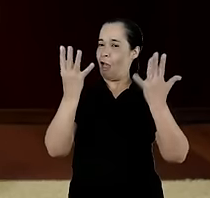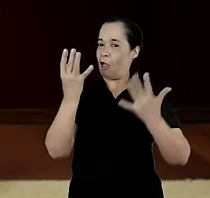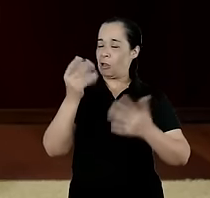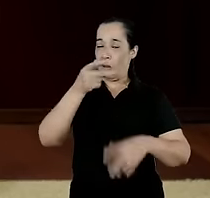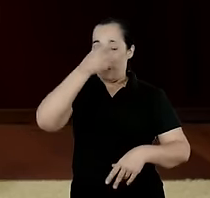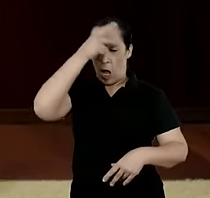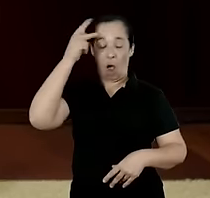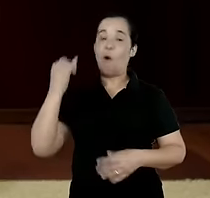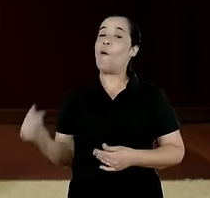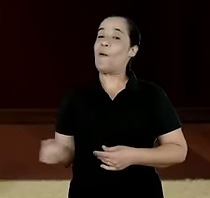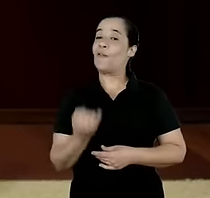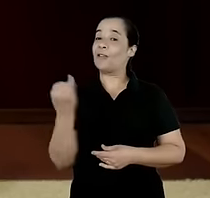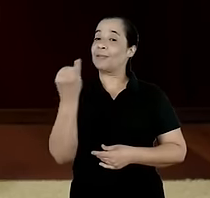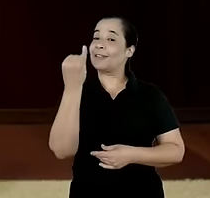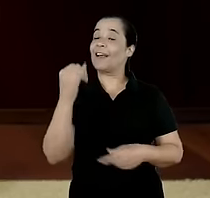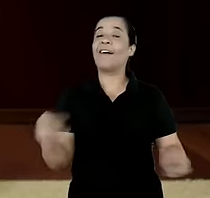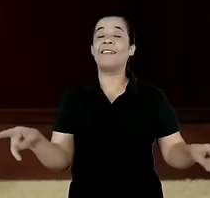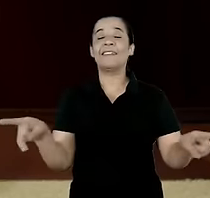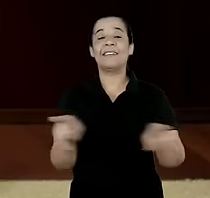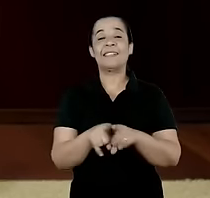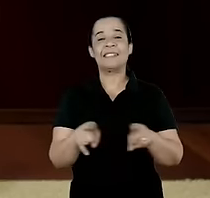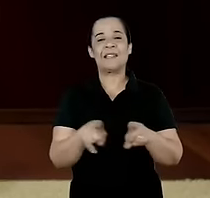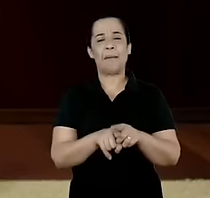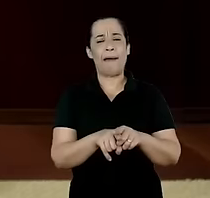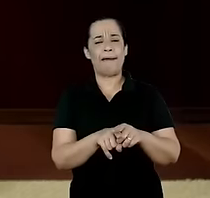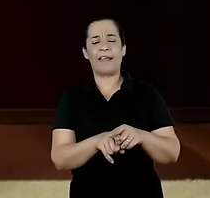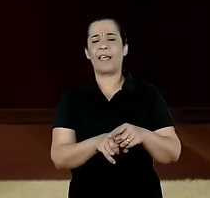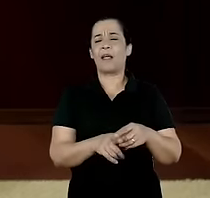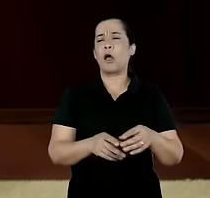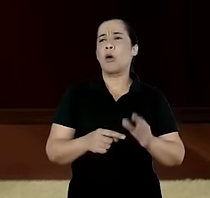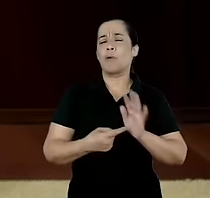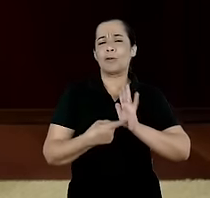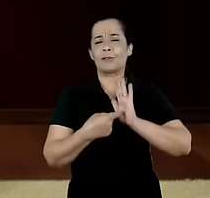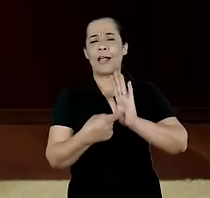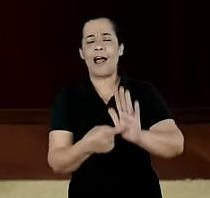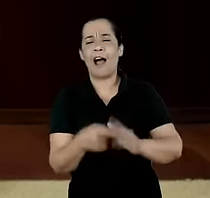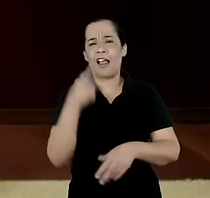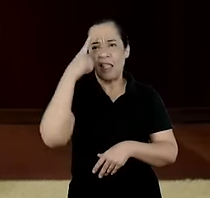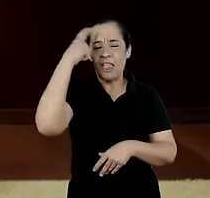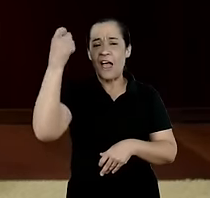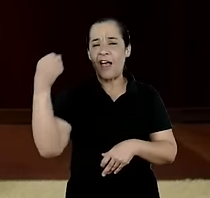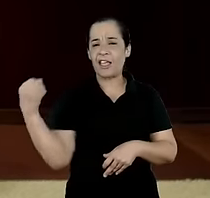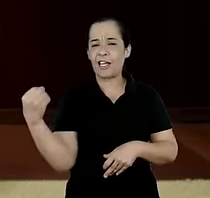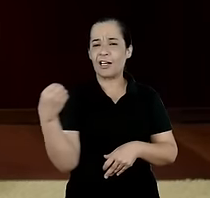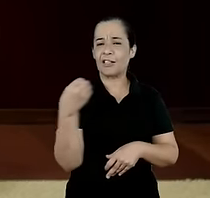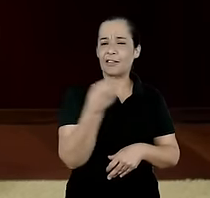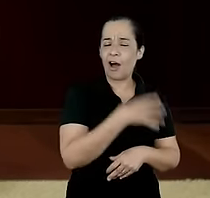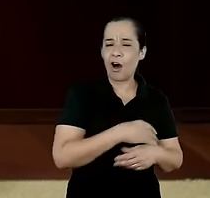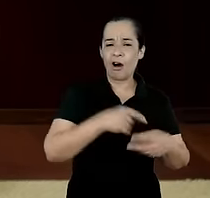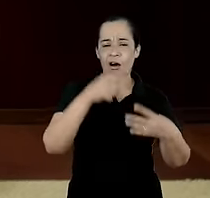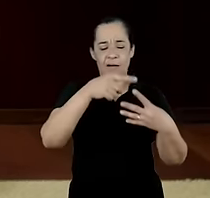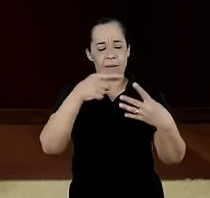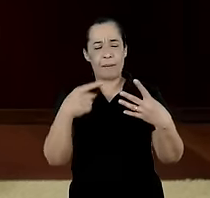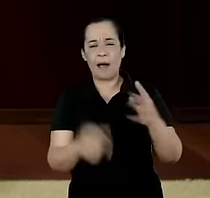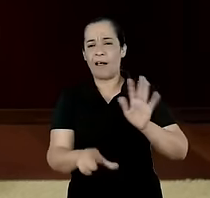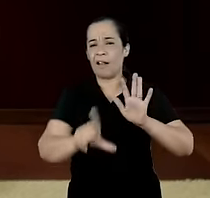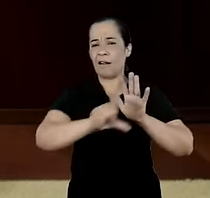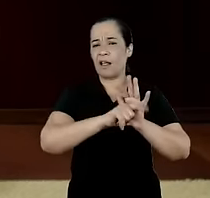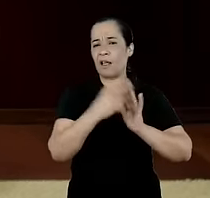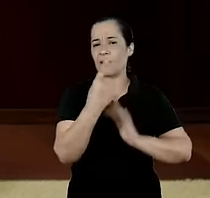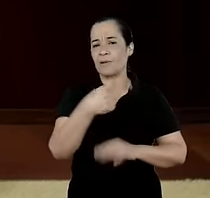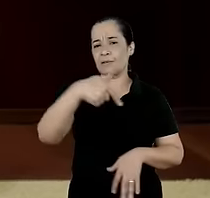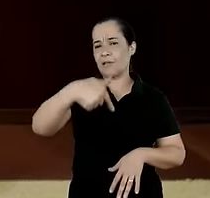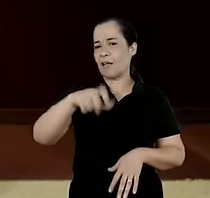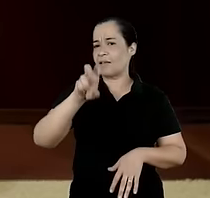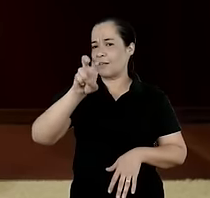e com mizukawa trazendo um pouco ali sobre inovação sobre cvm sobre um 75 então muito conteúdo e que a gente vai